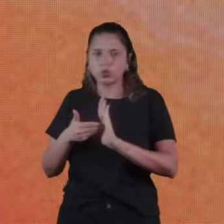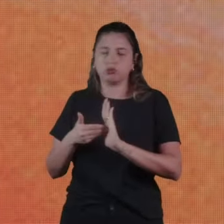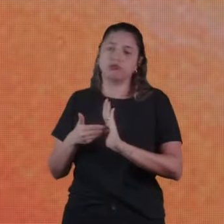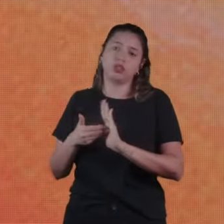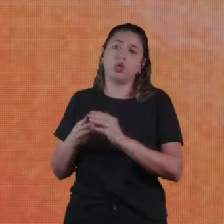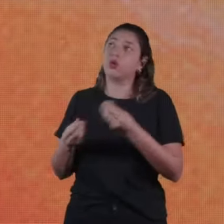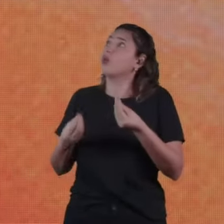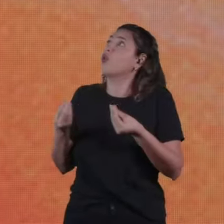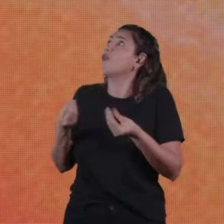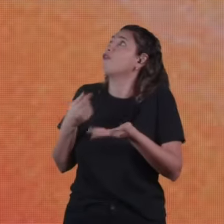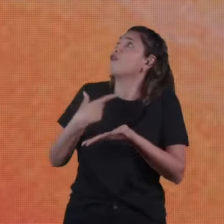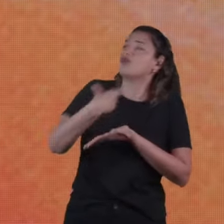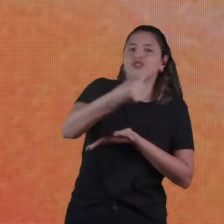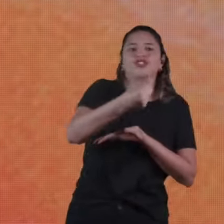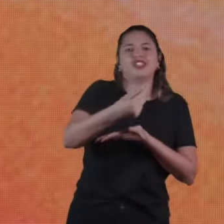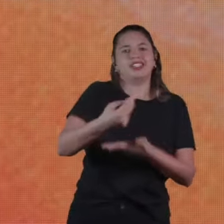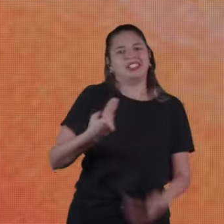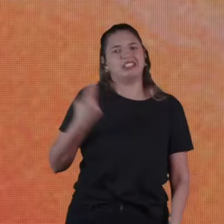vou fugir disso?